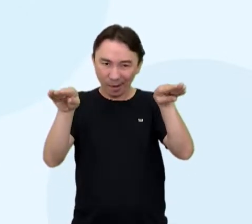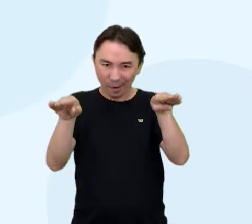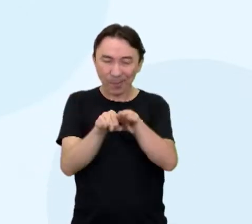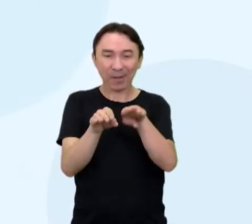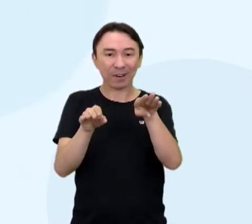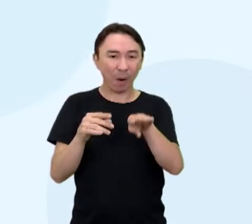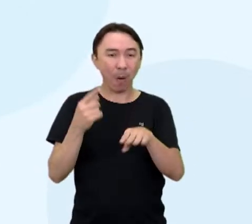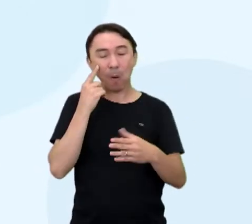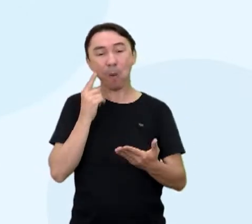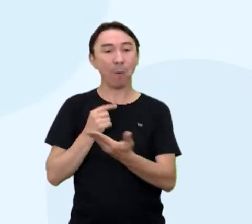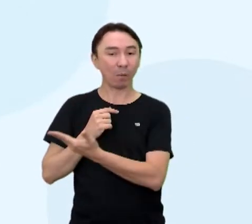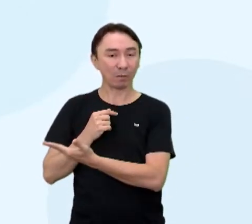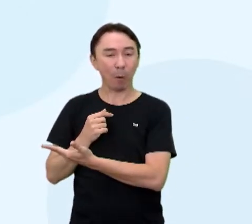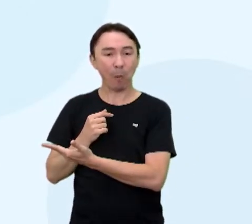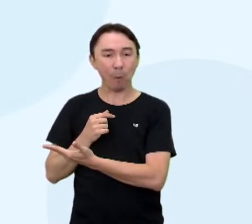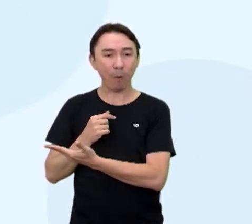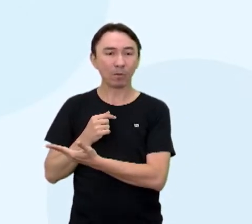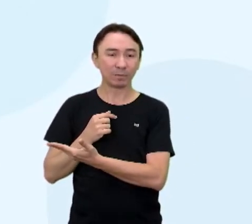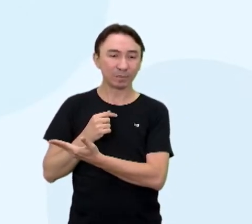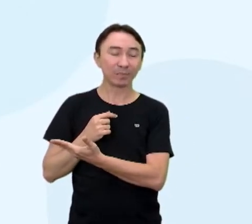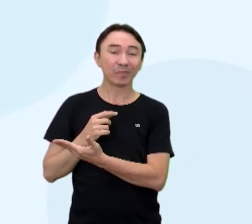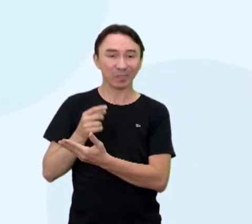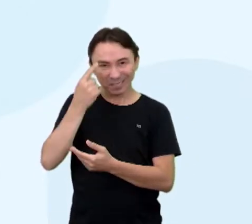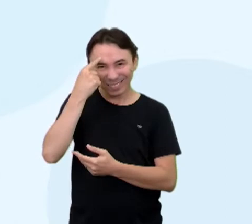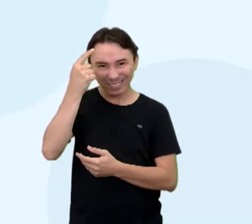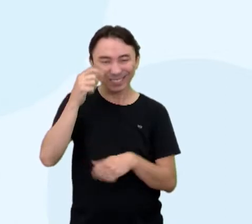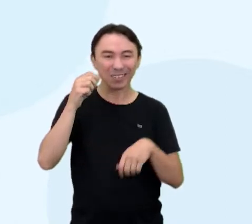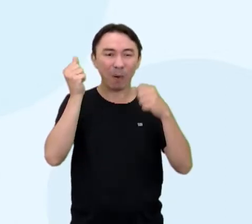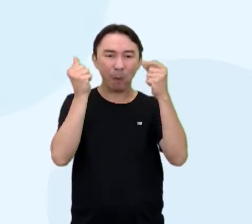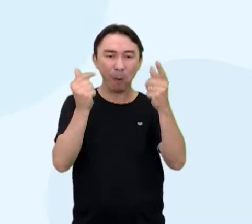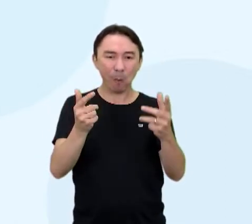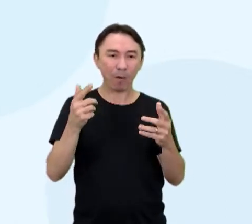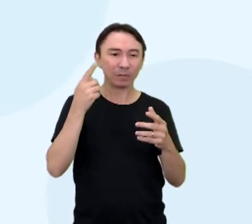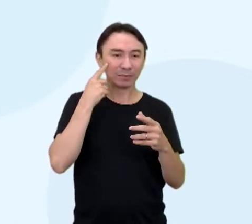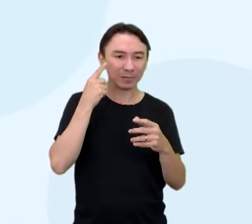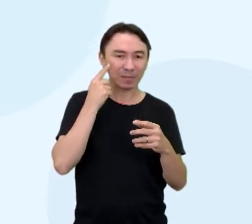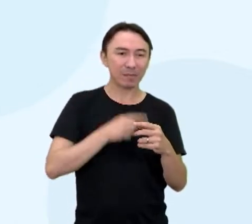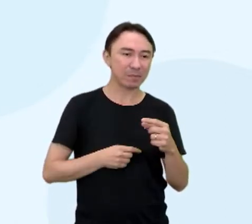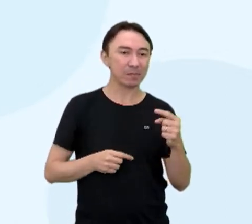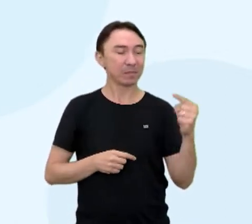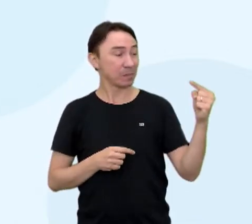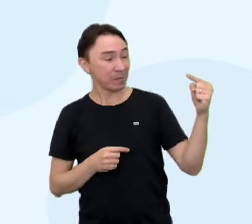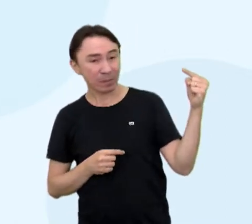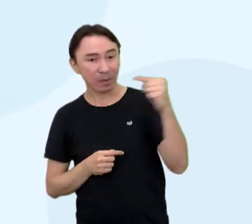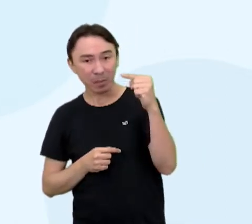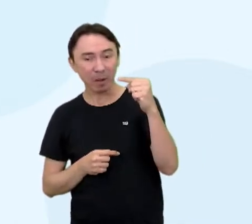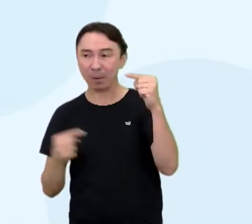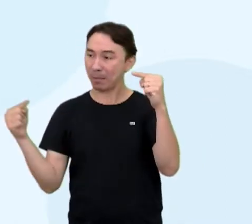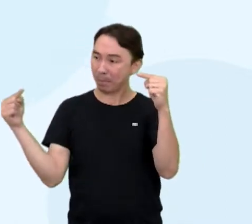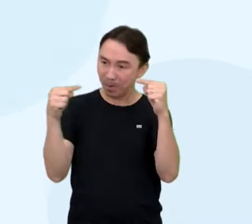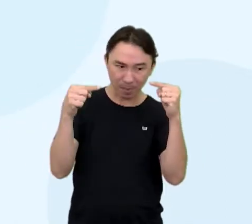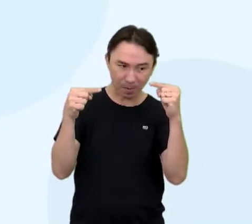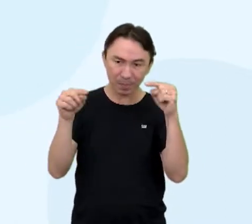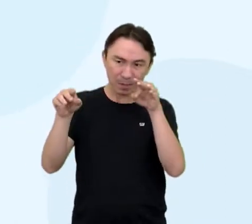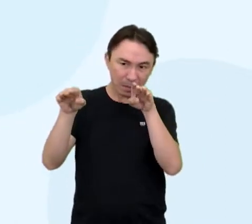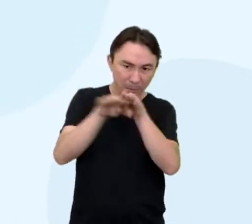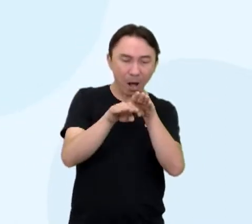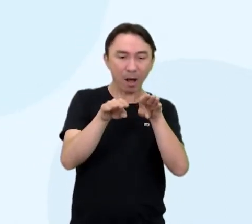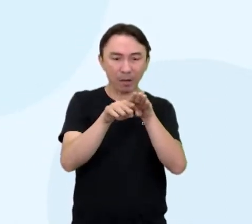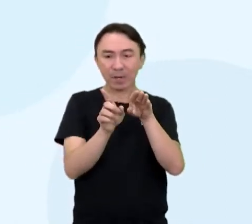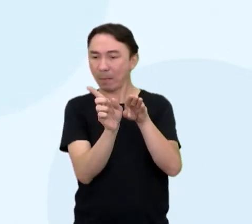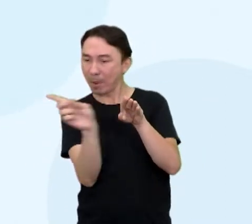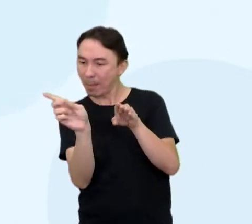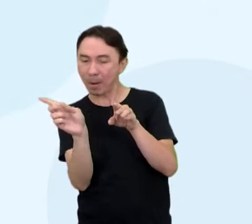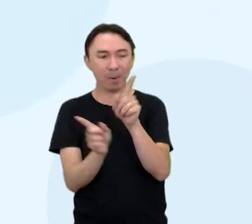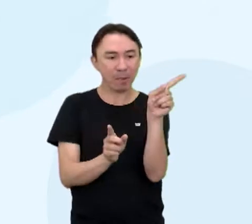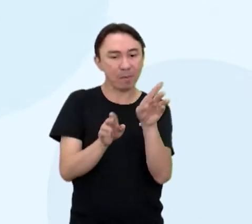de células de convecção, né? Vocês estão vendo a setinha, né, e a imagem lá, né, a animação girando, né, e as setinhas,